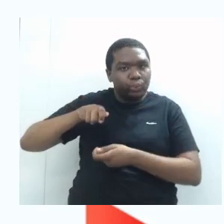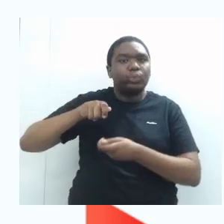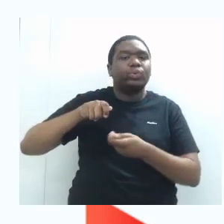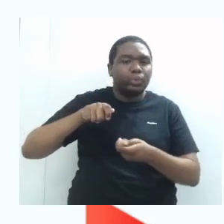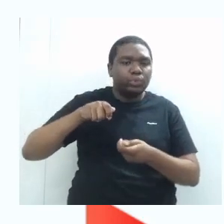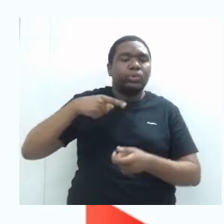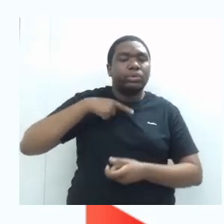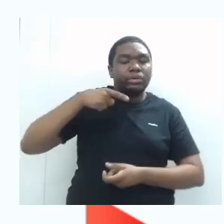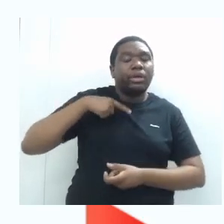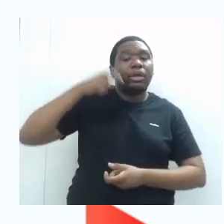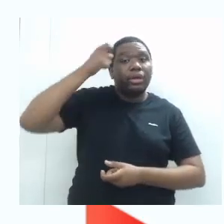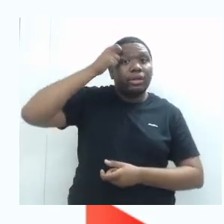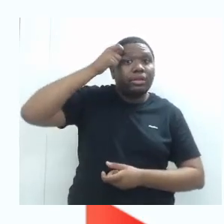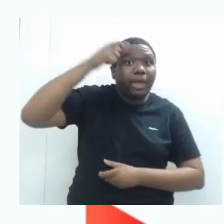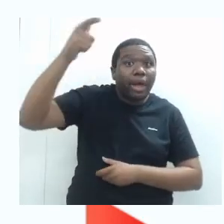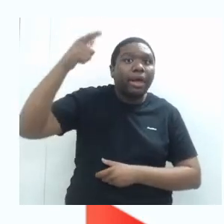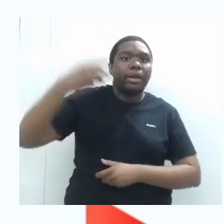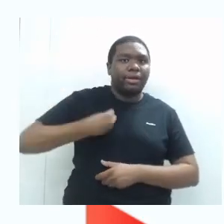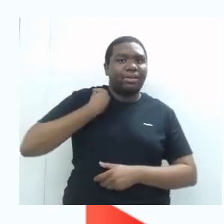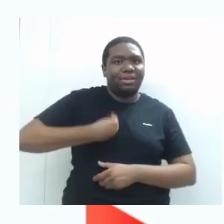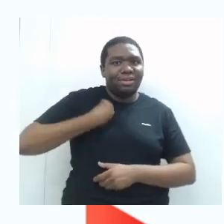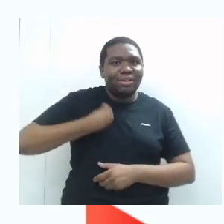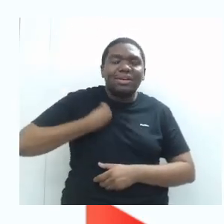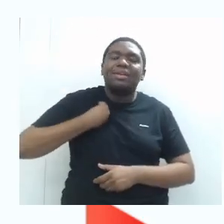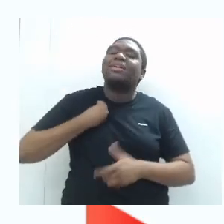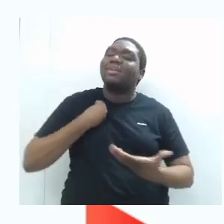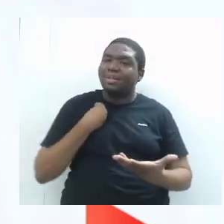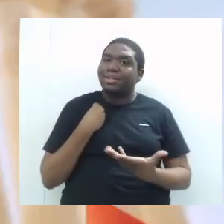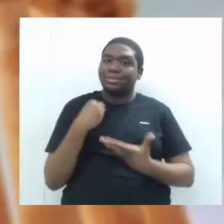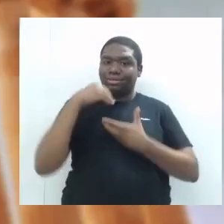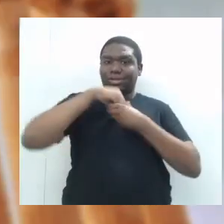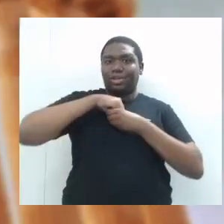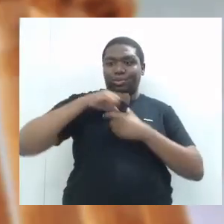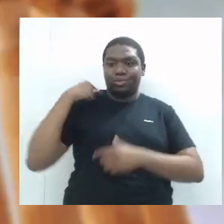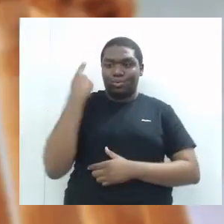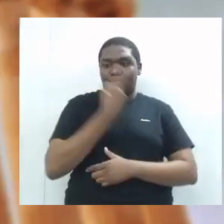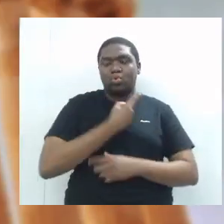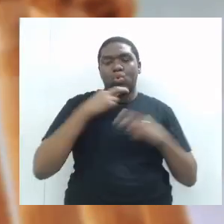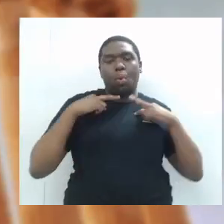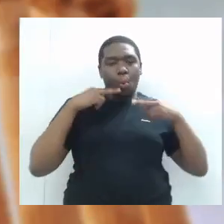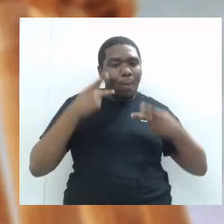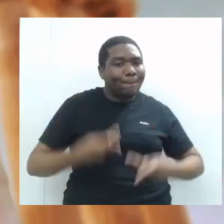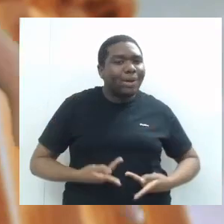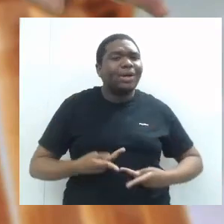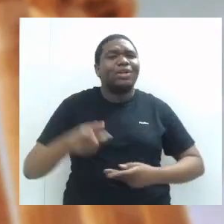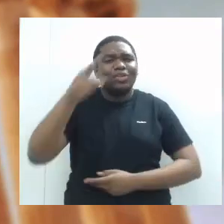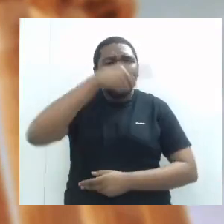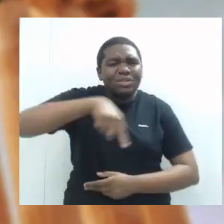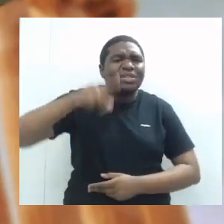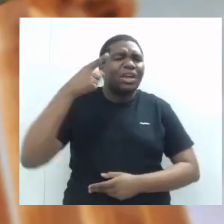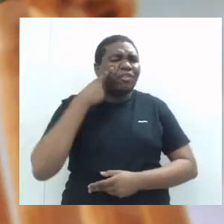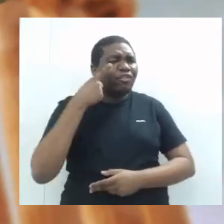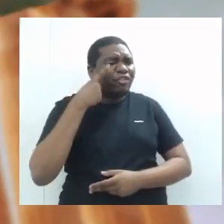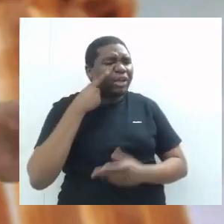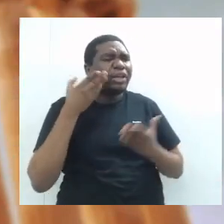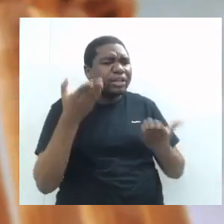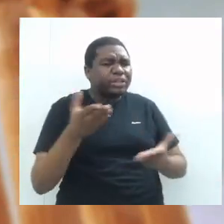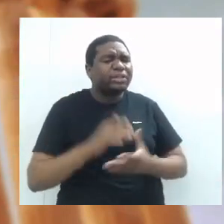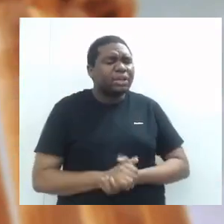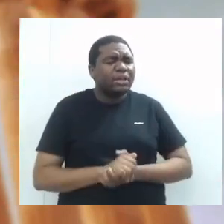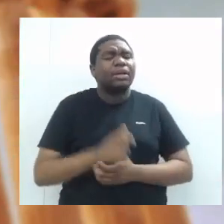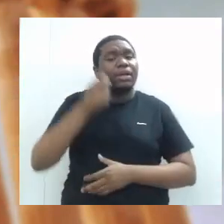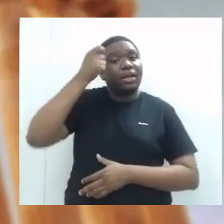das ideias presentes no espírito humano. Vejam só essas duas palavras, a ideias e